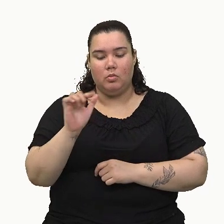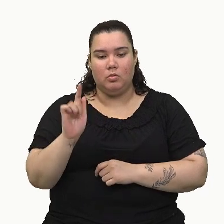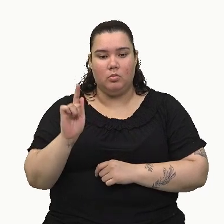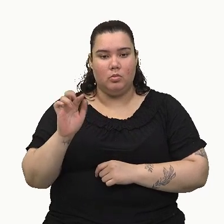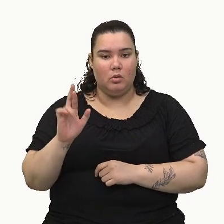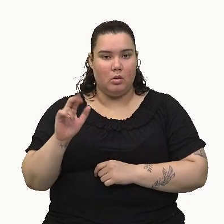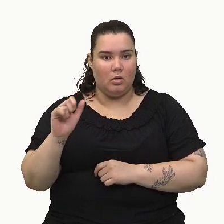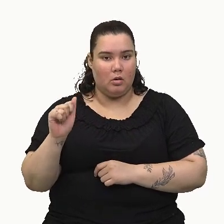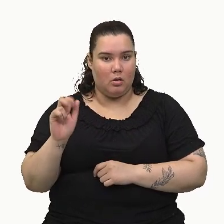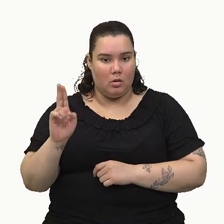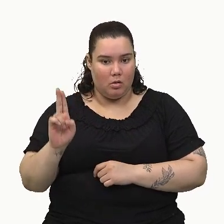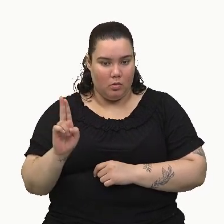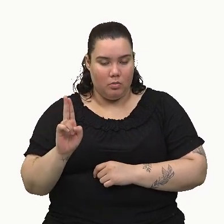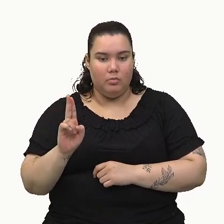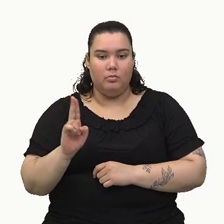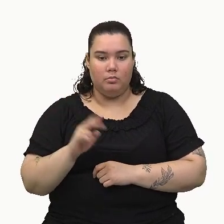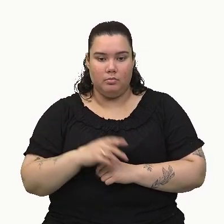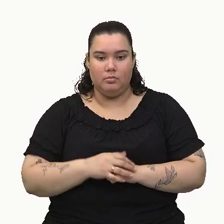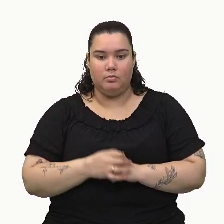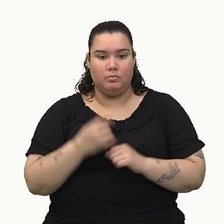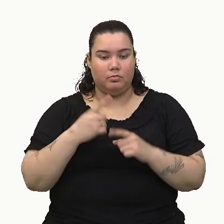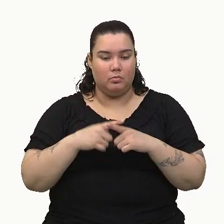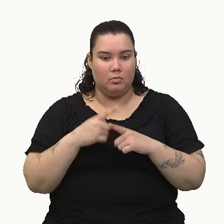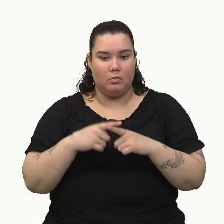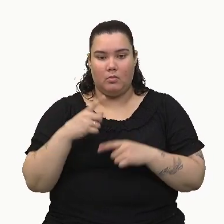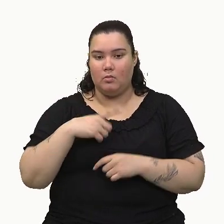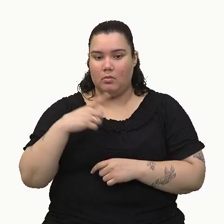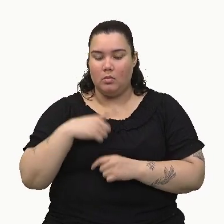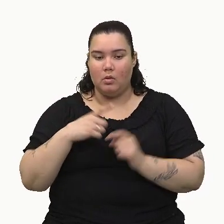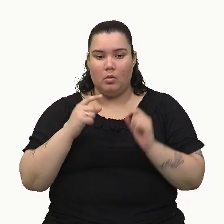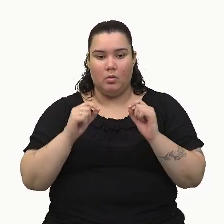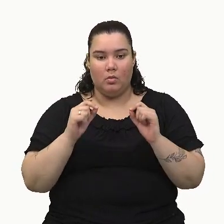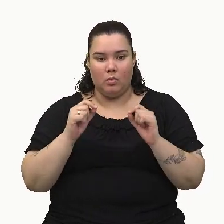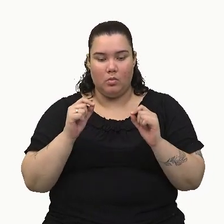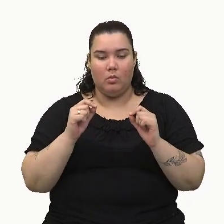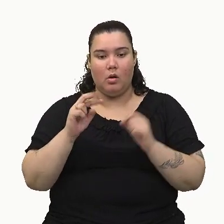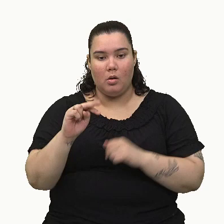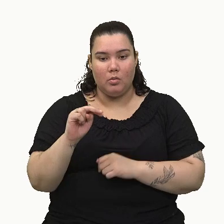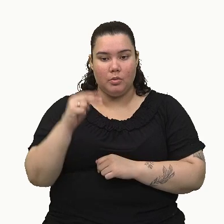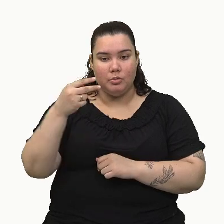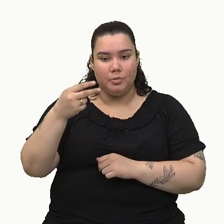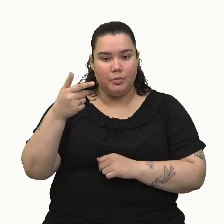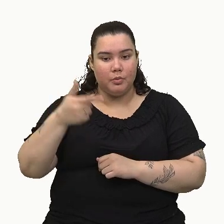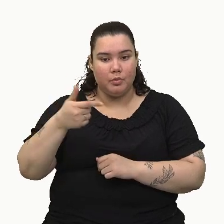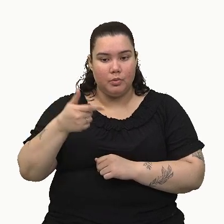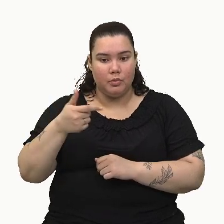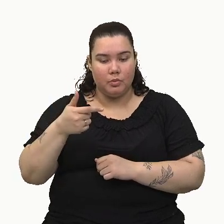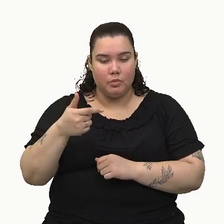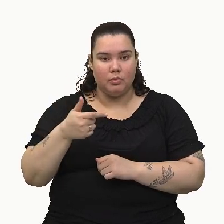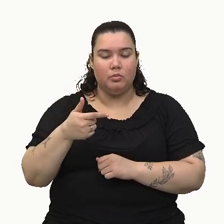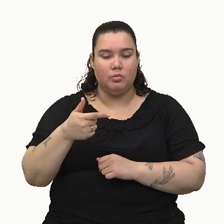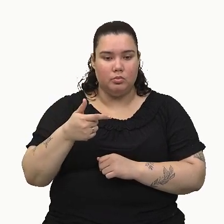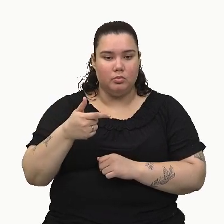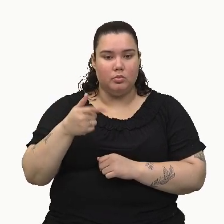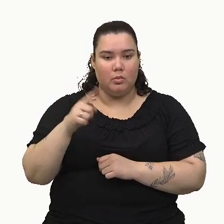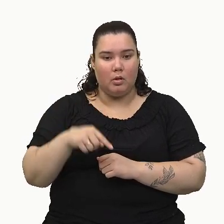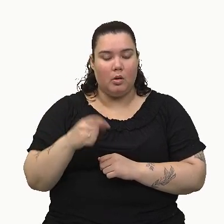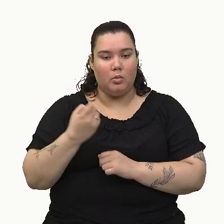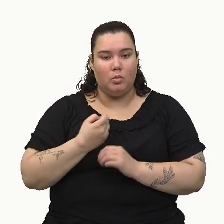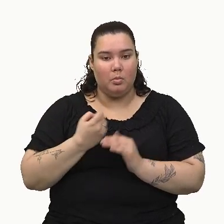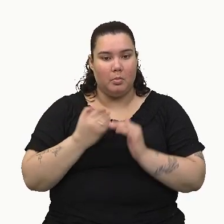tá? Justamente porque nós temos aqui em cima, ó, o expoente 2 como sendo o